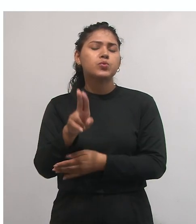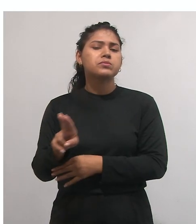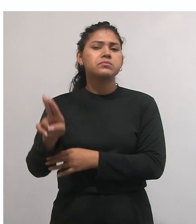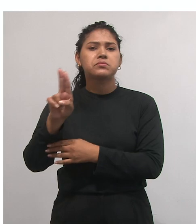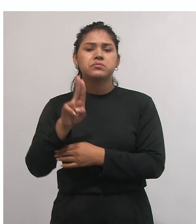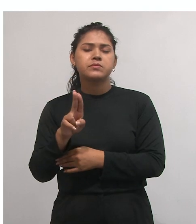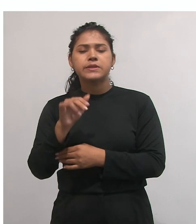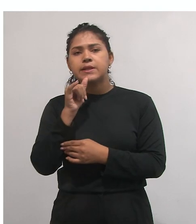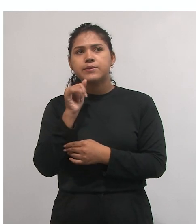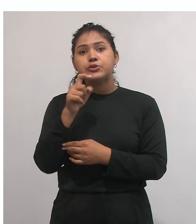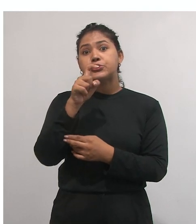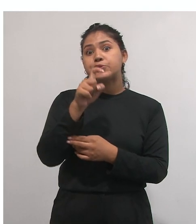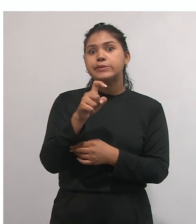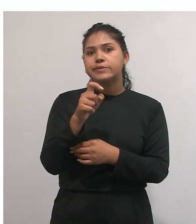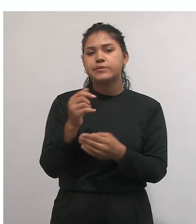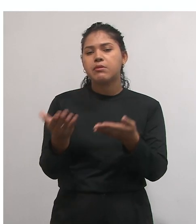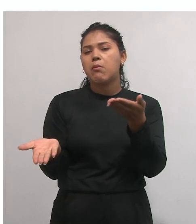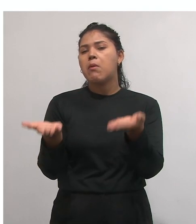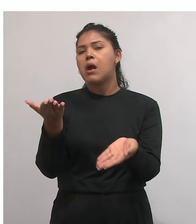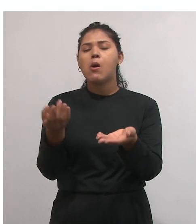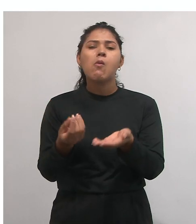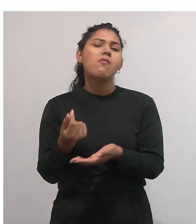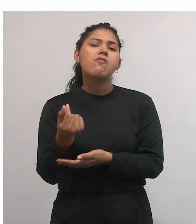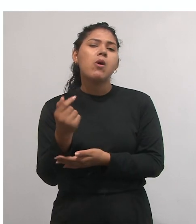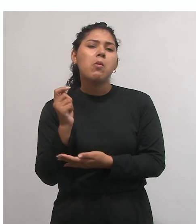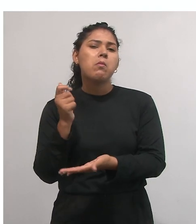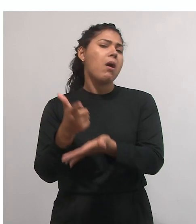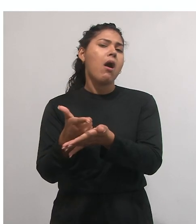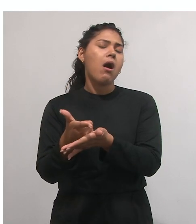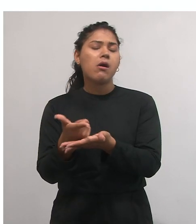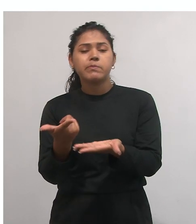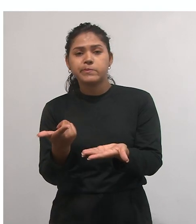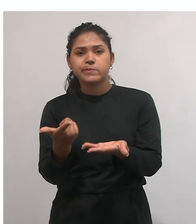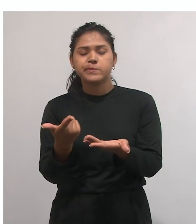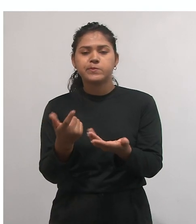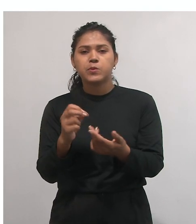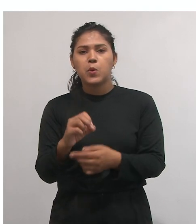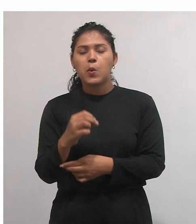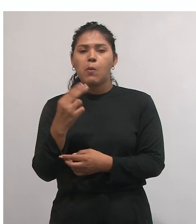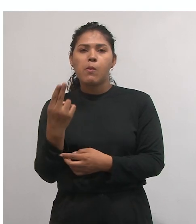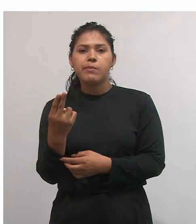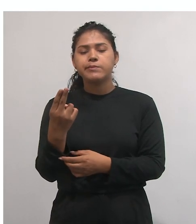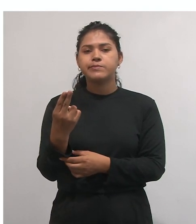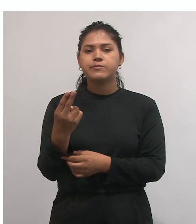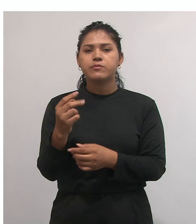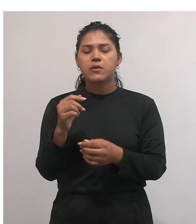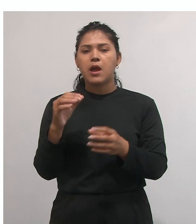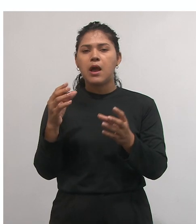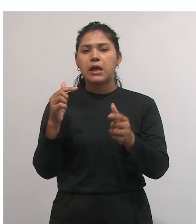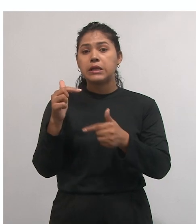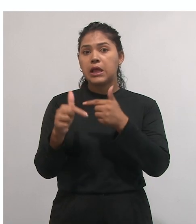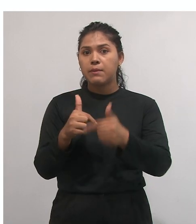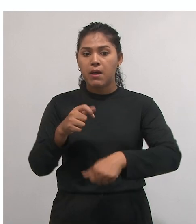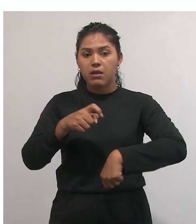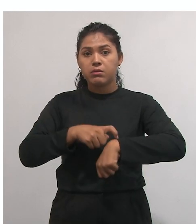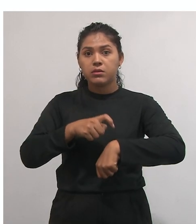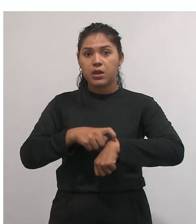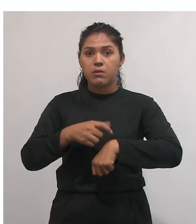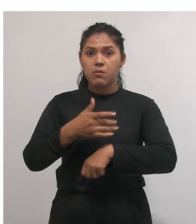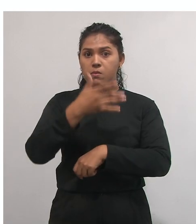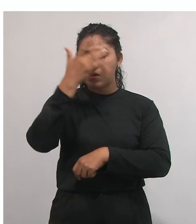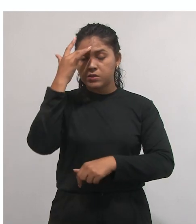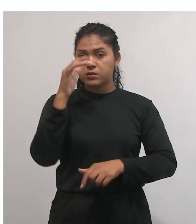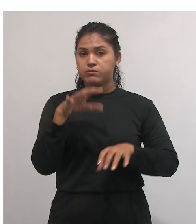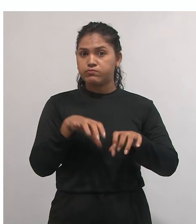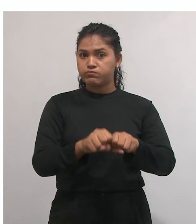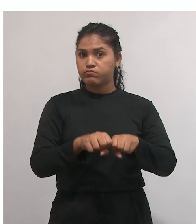exemplo, X gramas de farinha, isso me custa quanto? Quanto da mão de obra do padeiro?